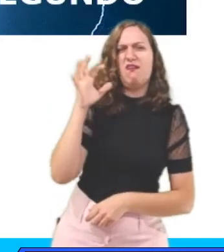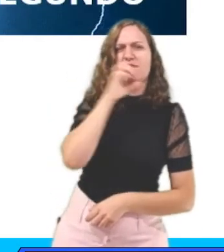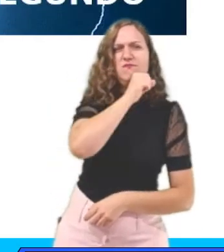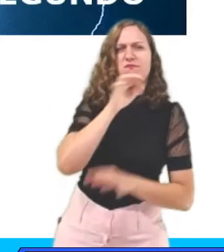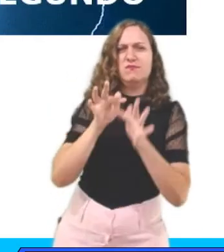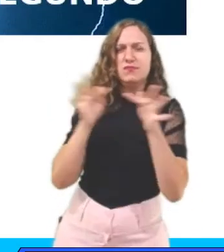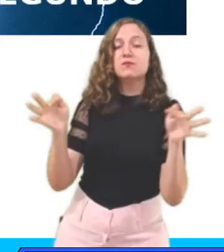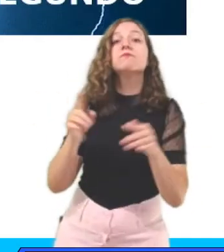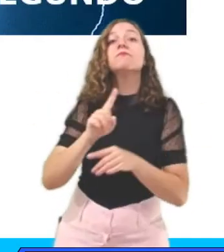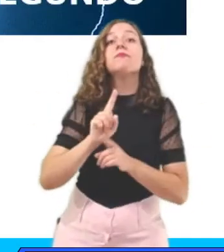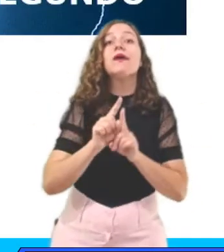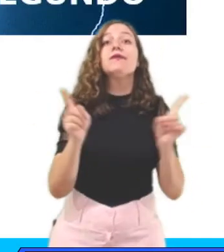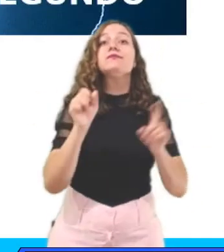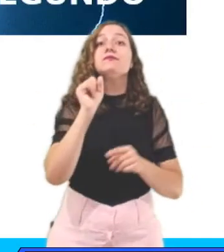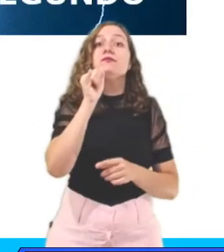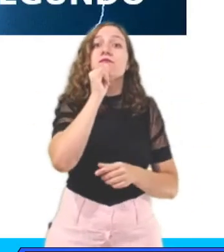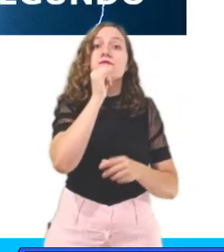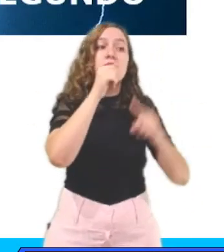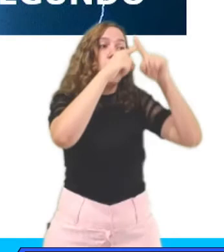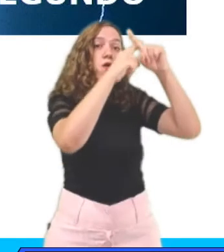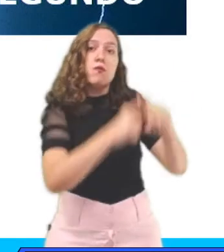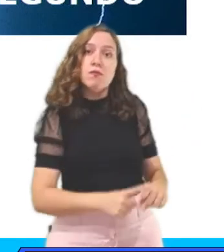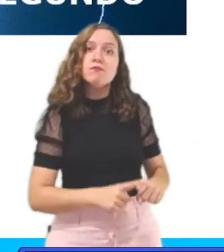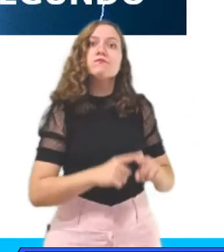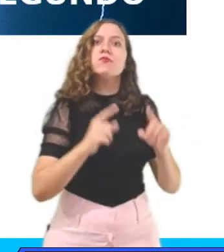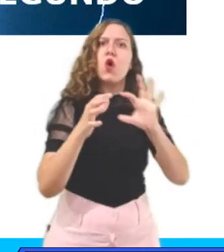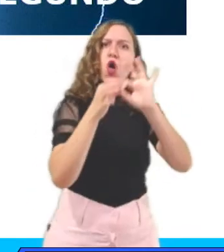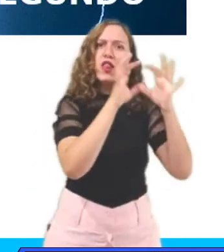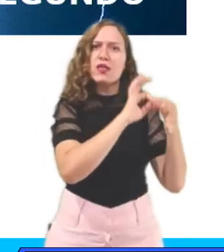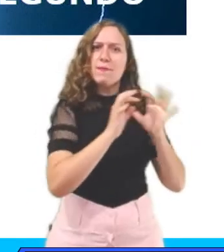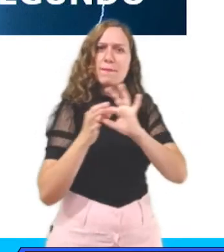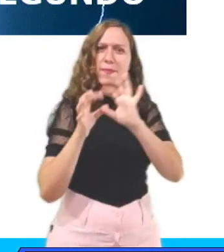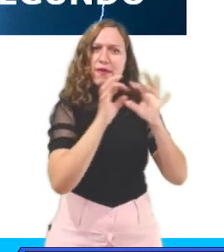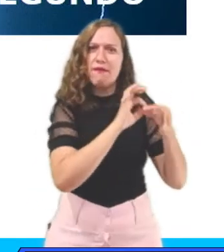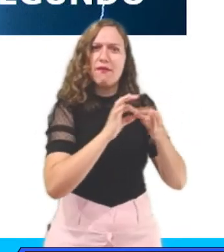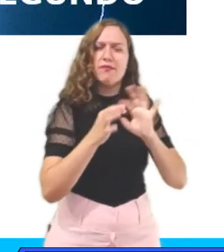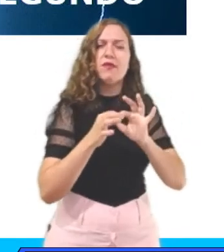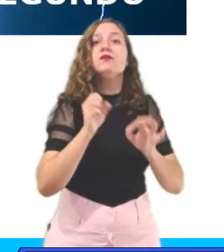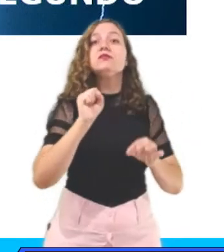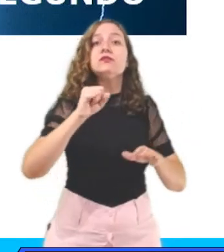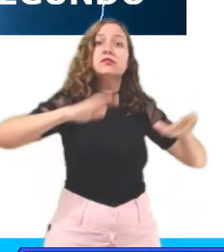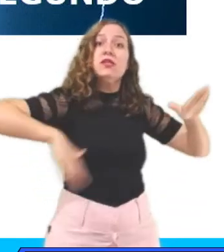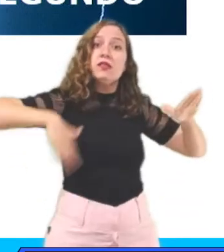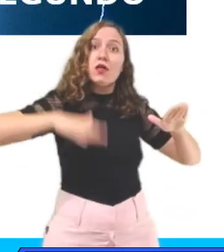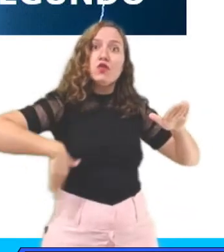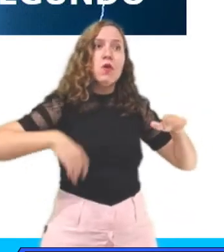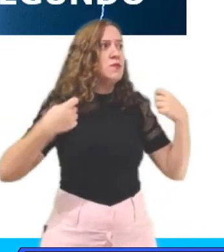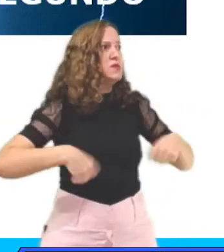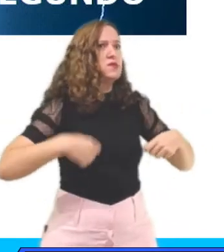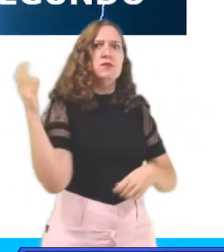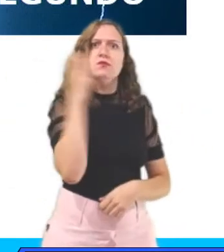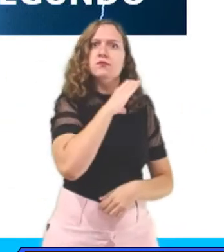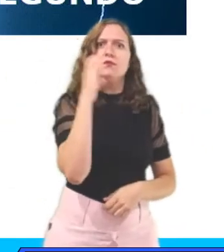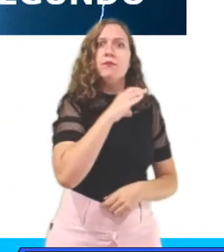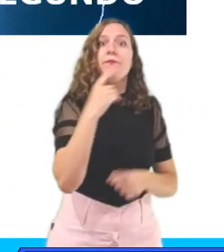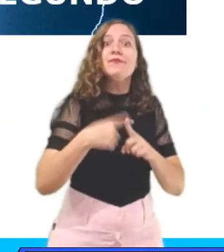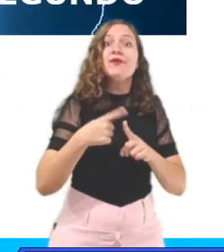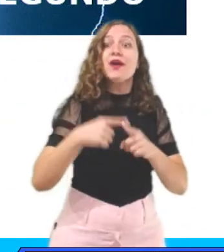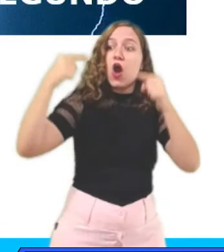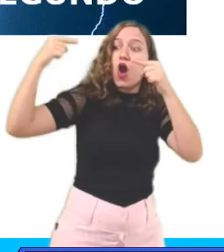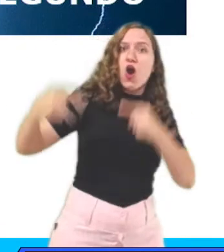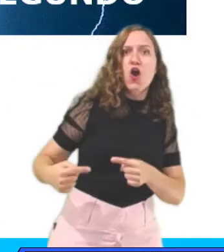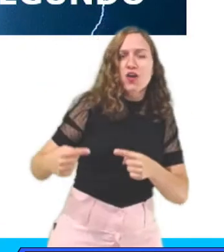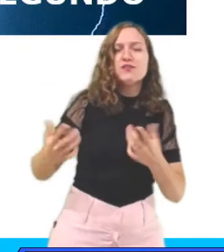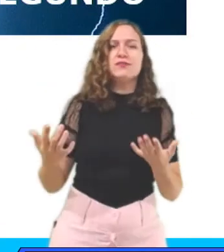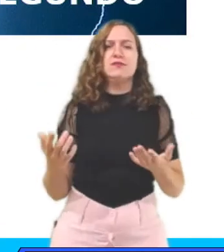Ele luta e nada muito para diminuir décimos de segundos na sua performance. E a luz